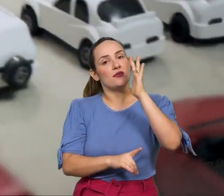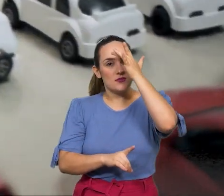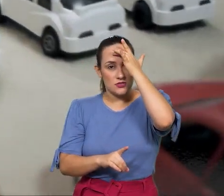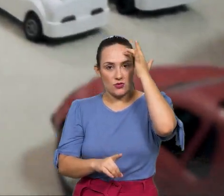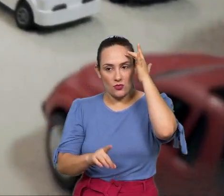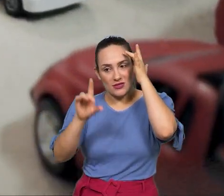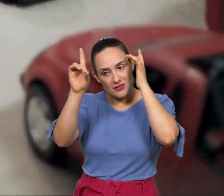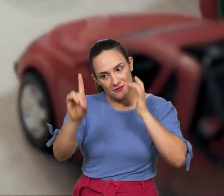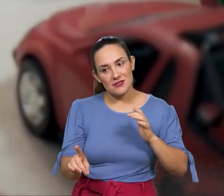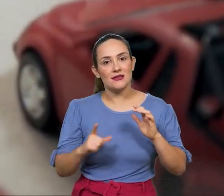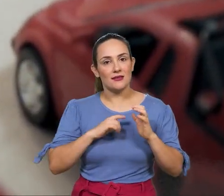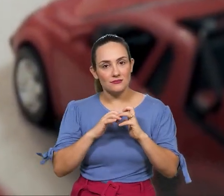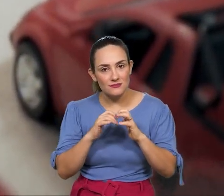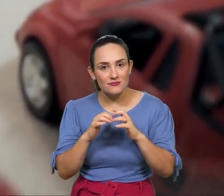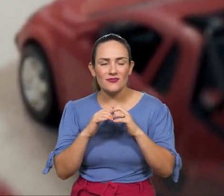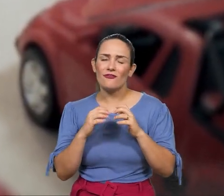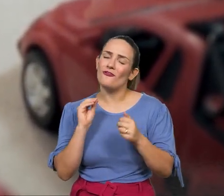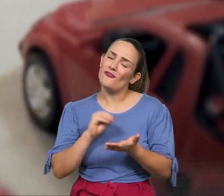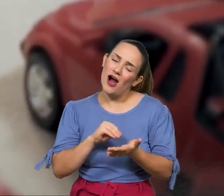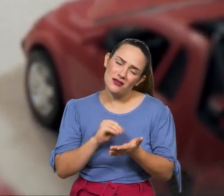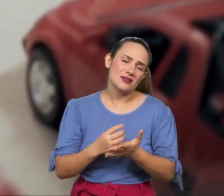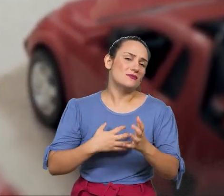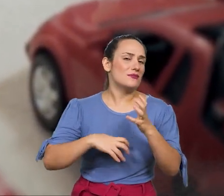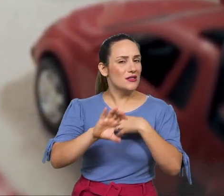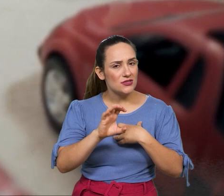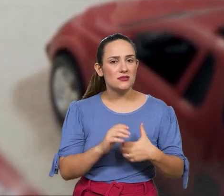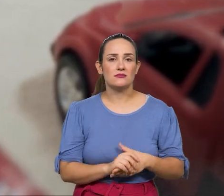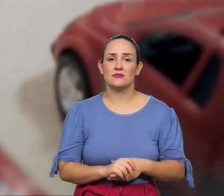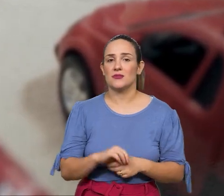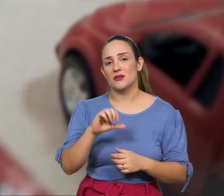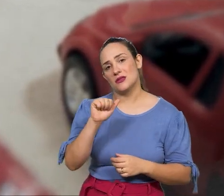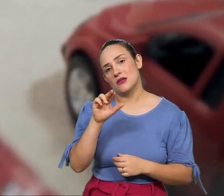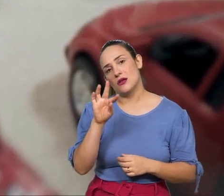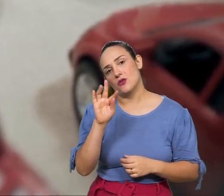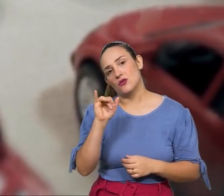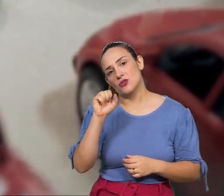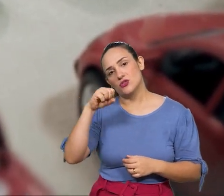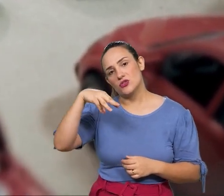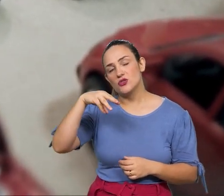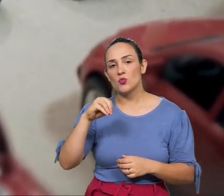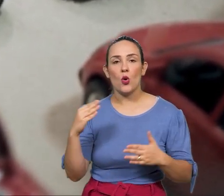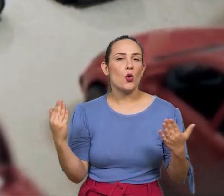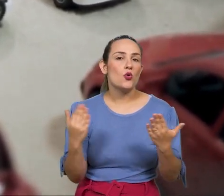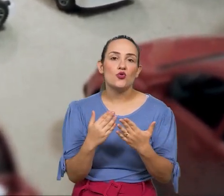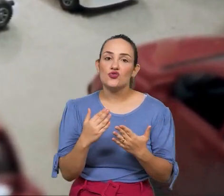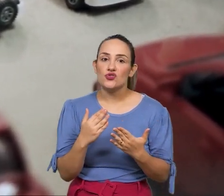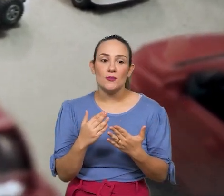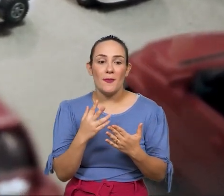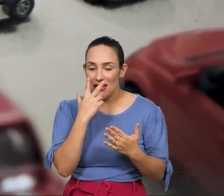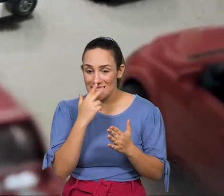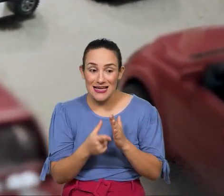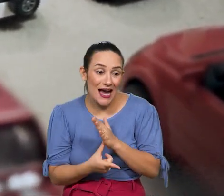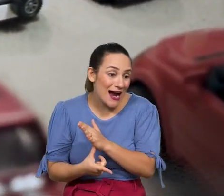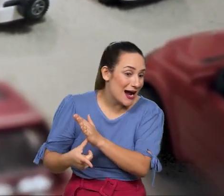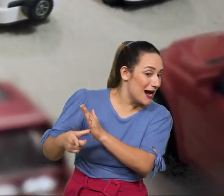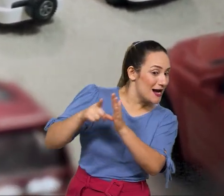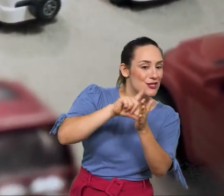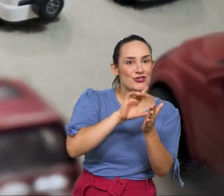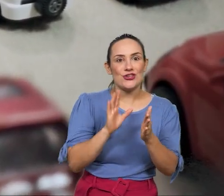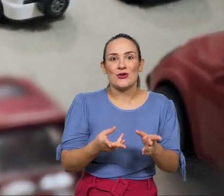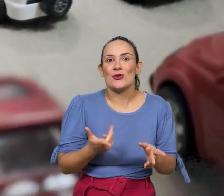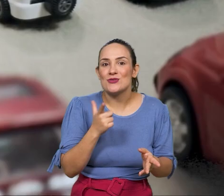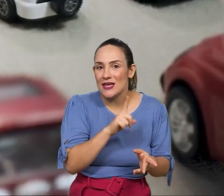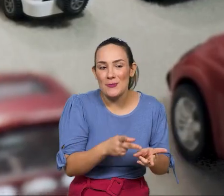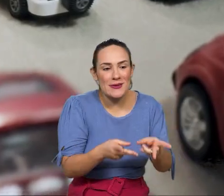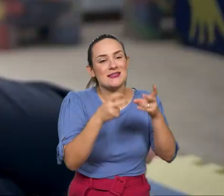pessoas, né? Porque falta empatia, o autismo está aí, o diagnóstico, graças graças a Deus, é hoje cada dia mais precoce.